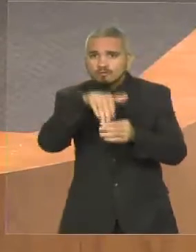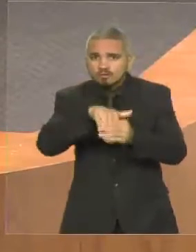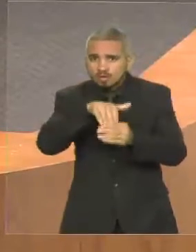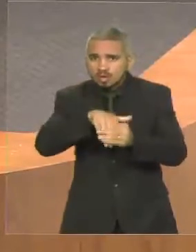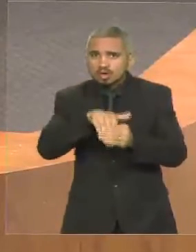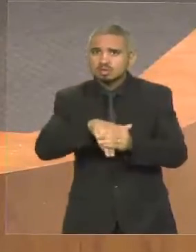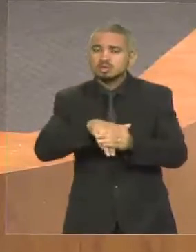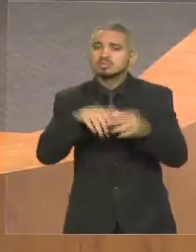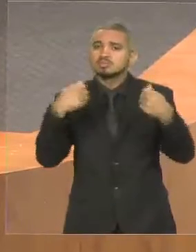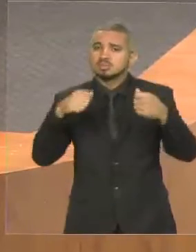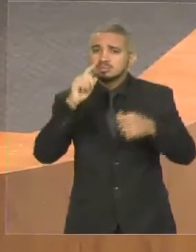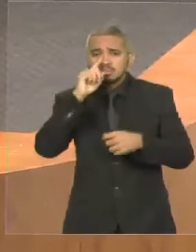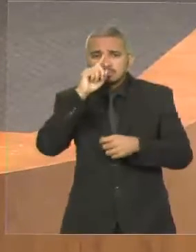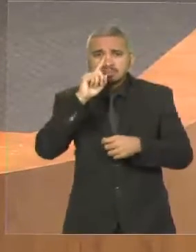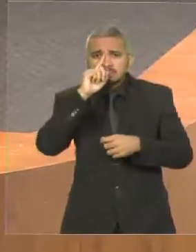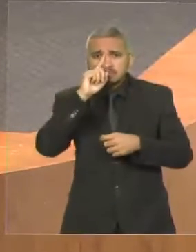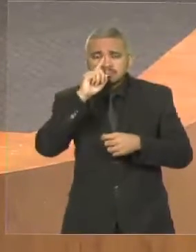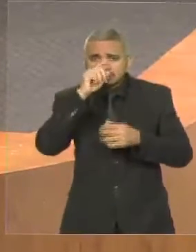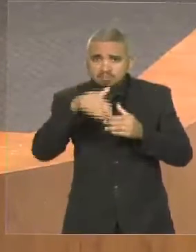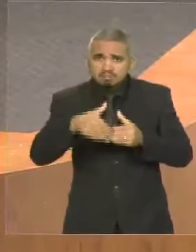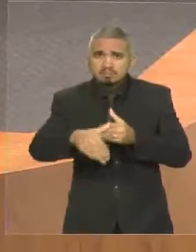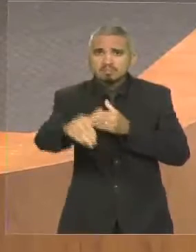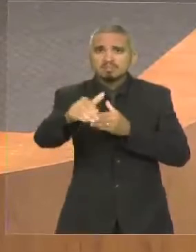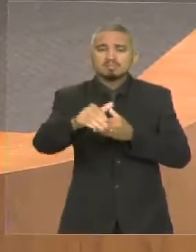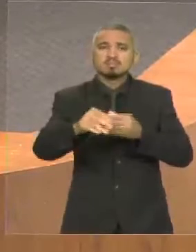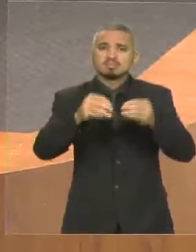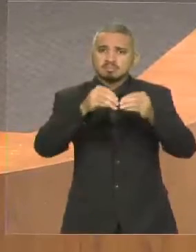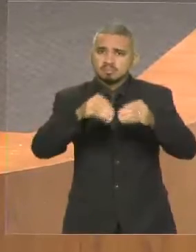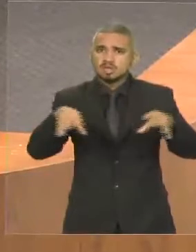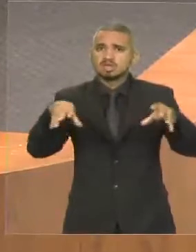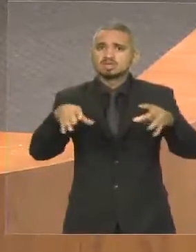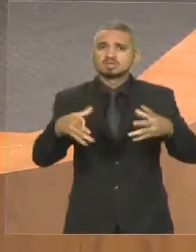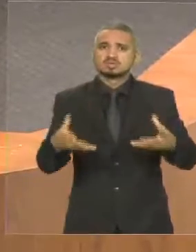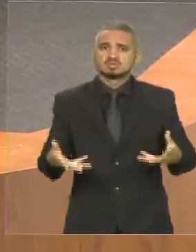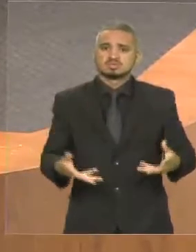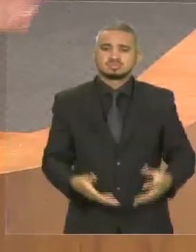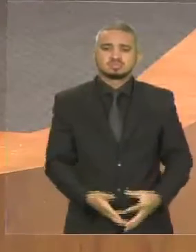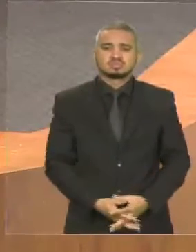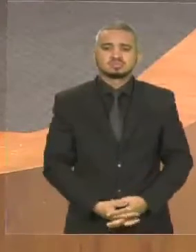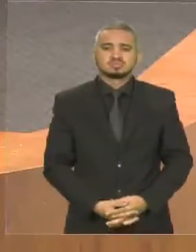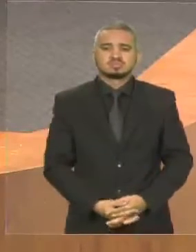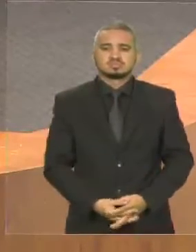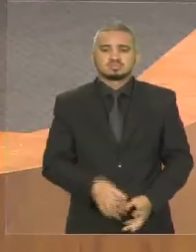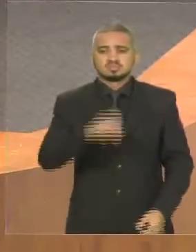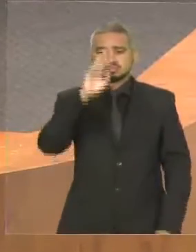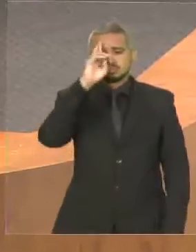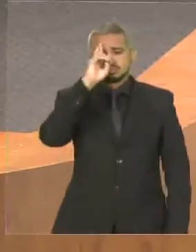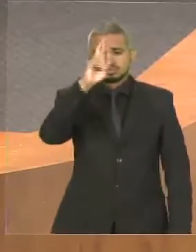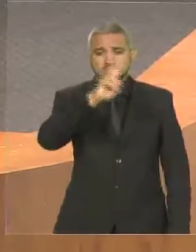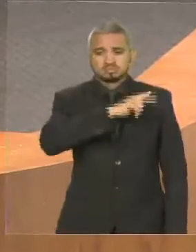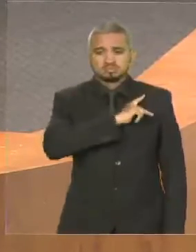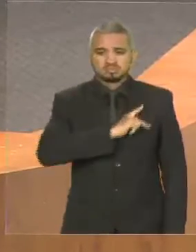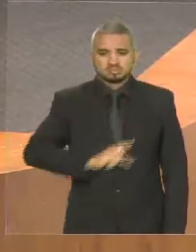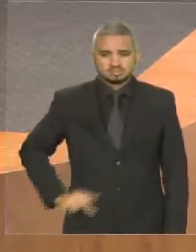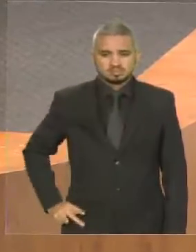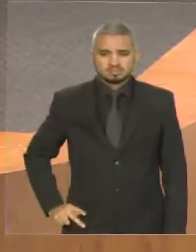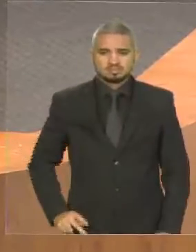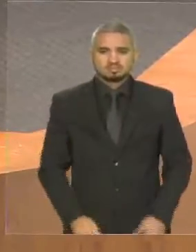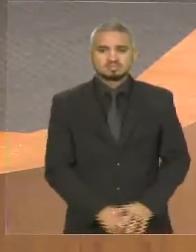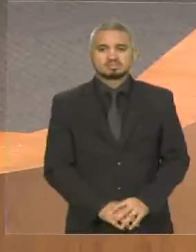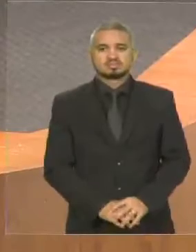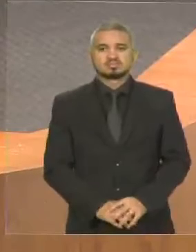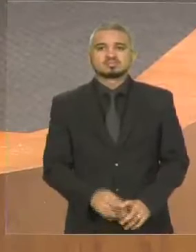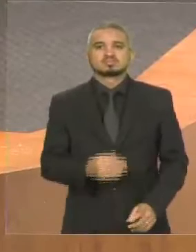ainda mais do nosso Estado, milhões de vidas que aqui vivem. Senhor presidente, de antemão, senhor presidente,